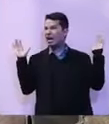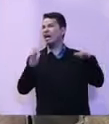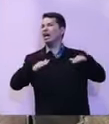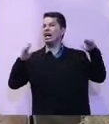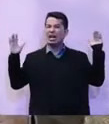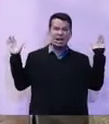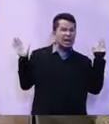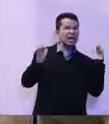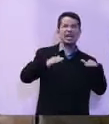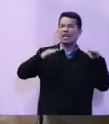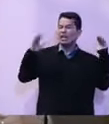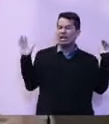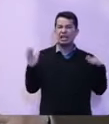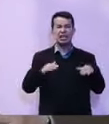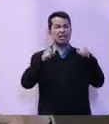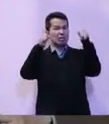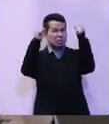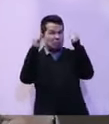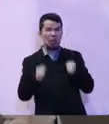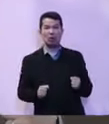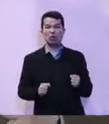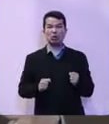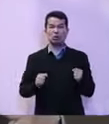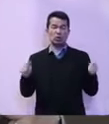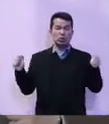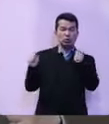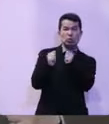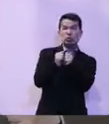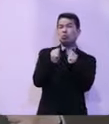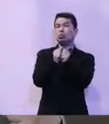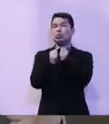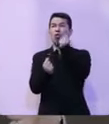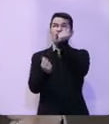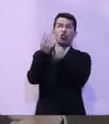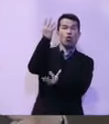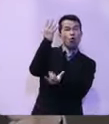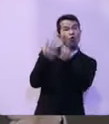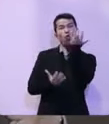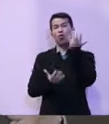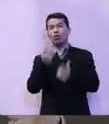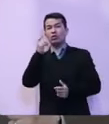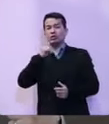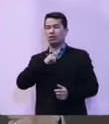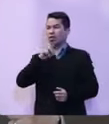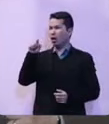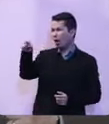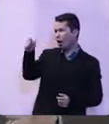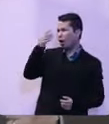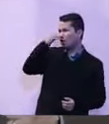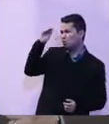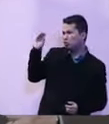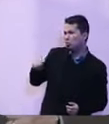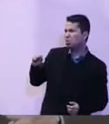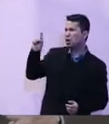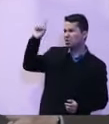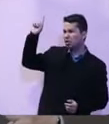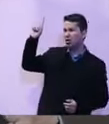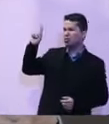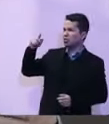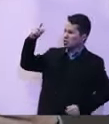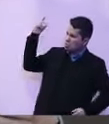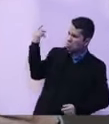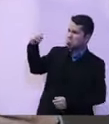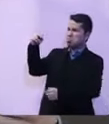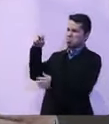de chamas de fogo, para castigar os que rejeitam a Deus e não obedecem ao Evangelho do nosso